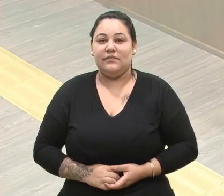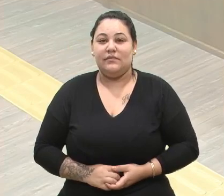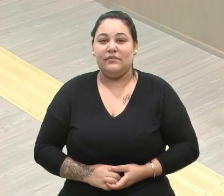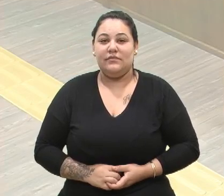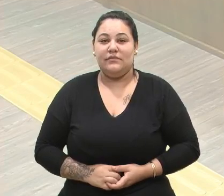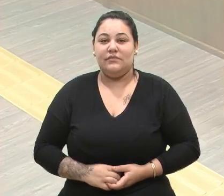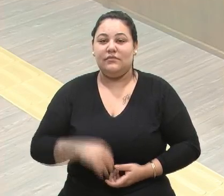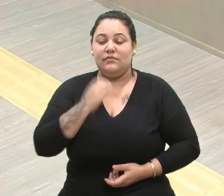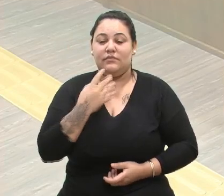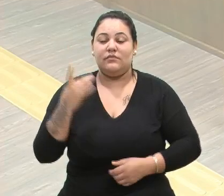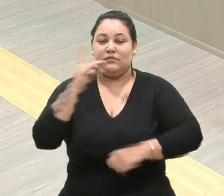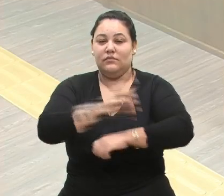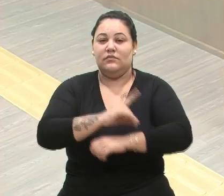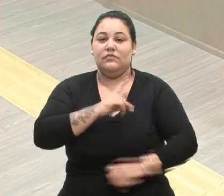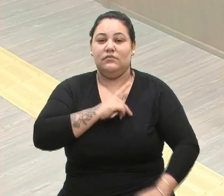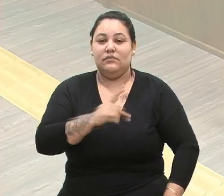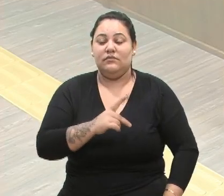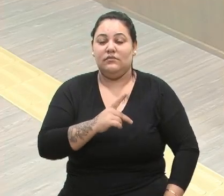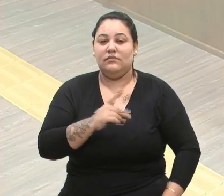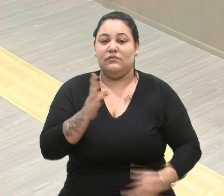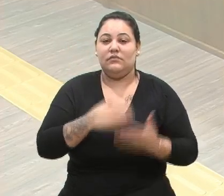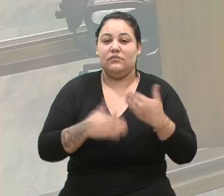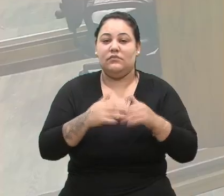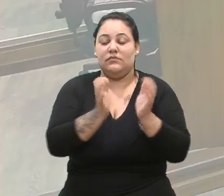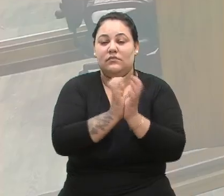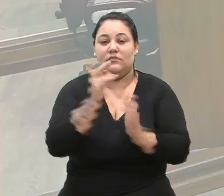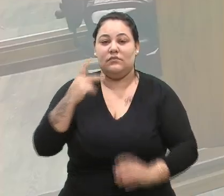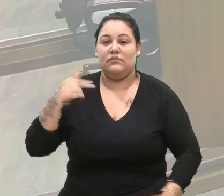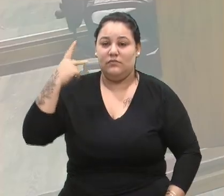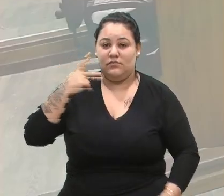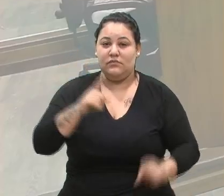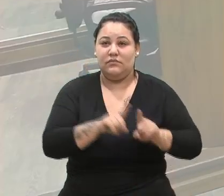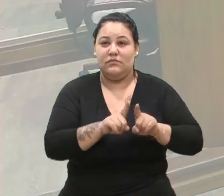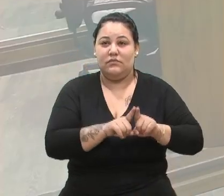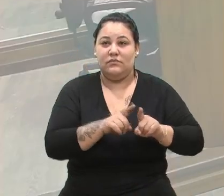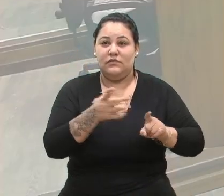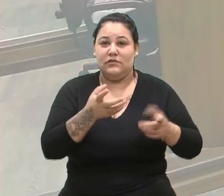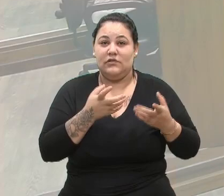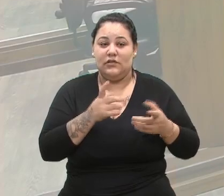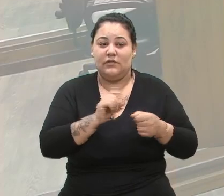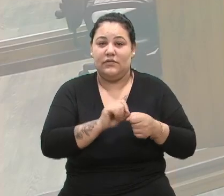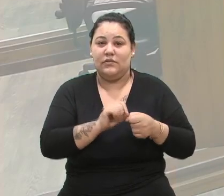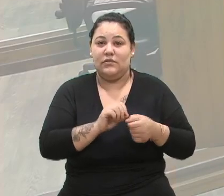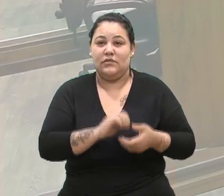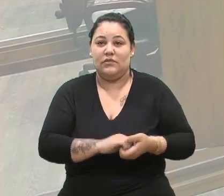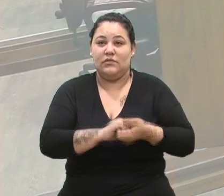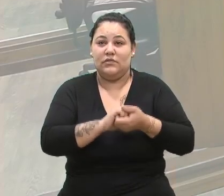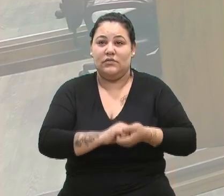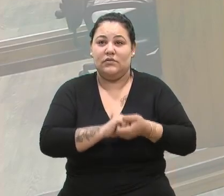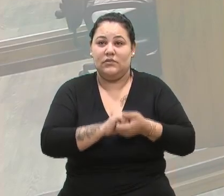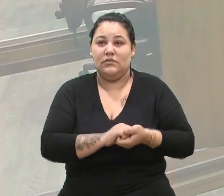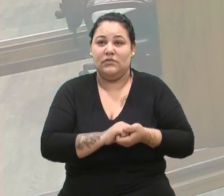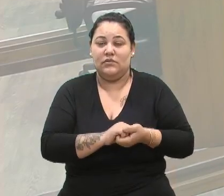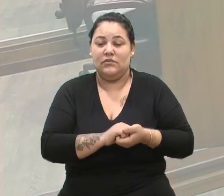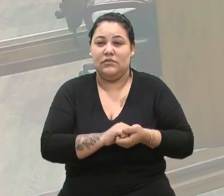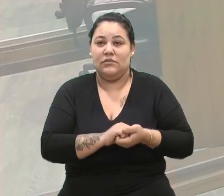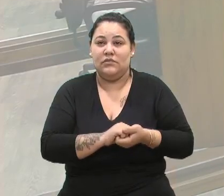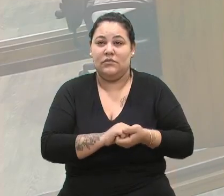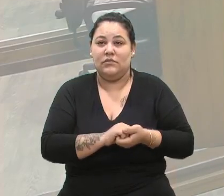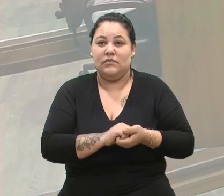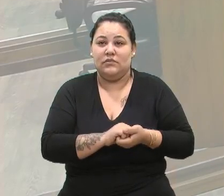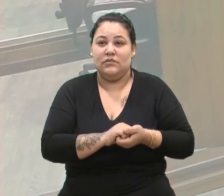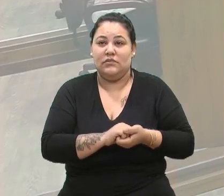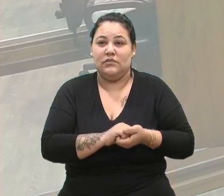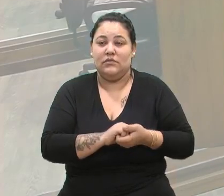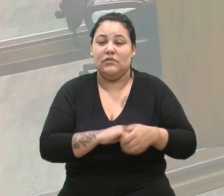Bom dia, presidente, colegas vereadores, vereadoras. Eu quero fazer uma saudação ao Cristiano, que